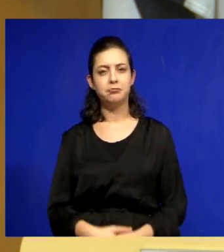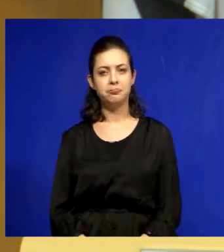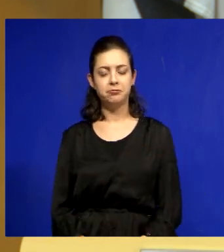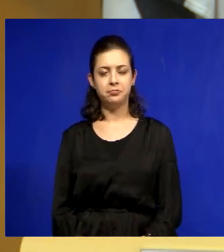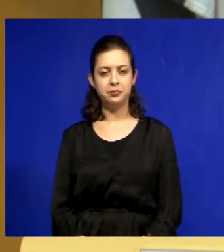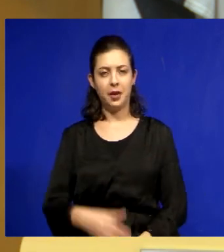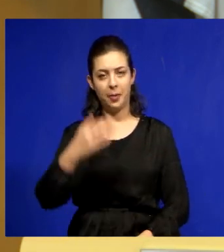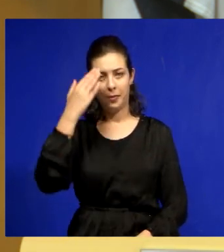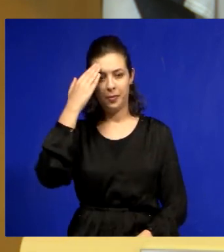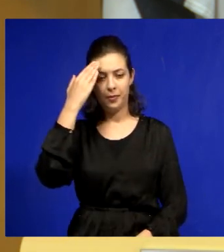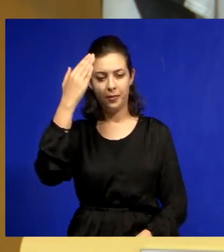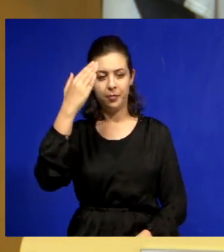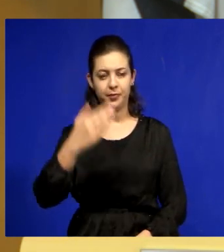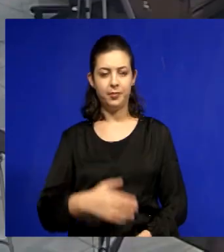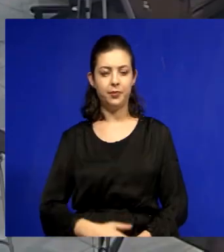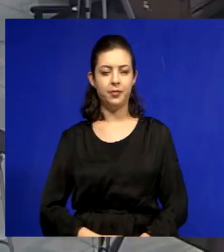muito obrigado